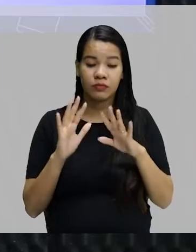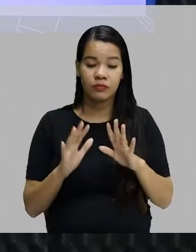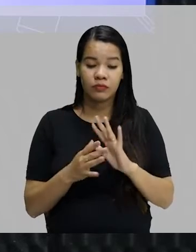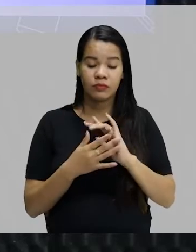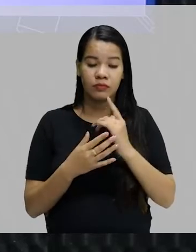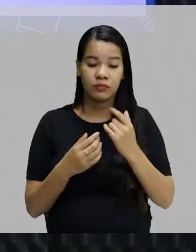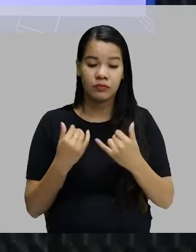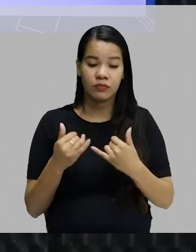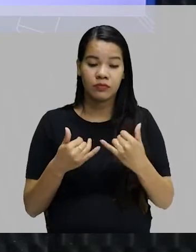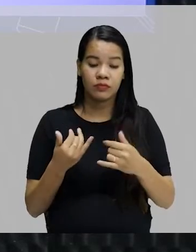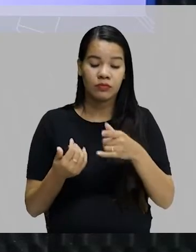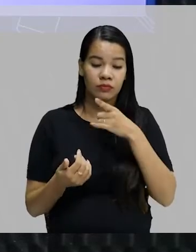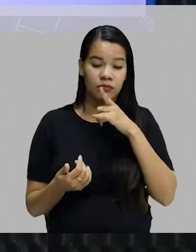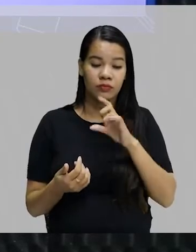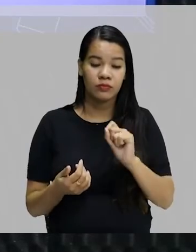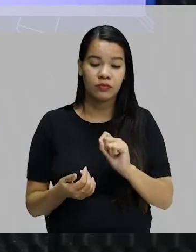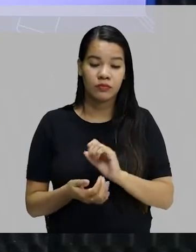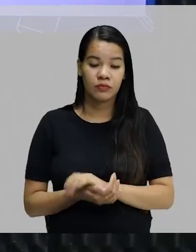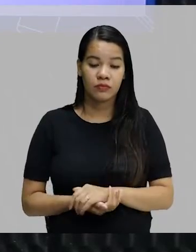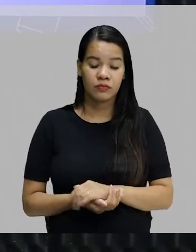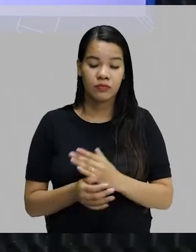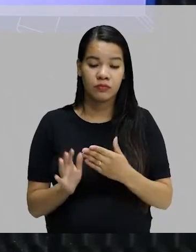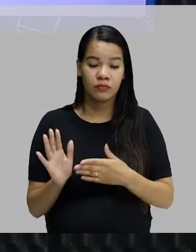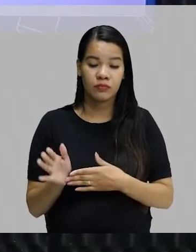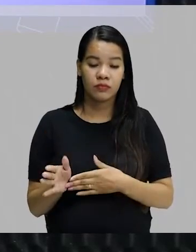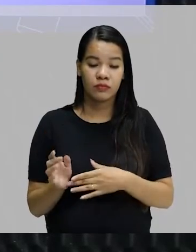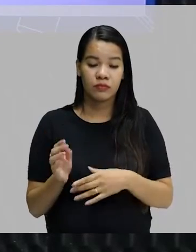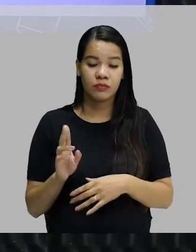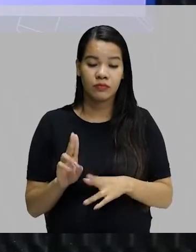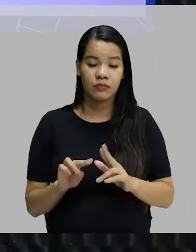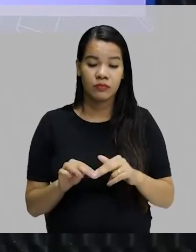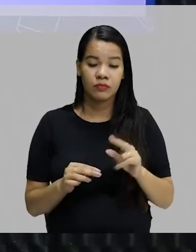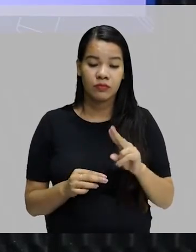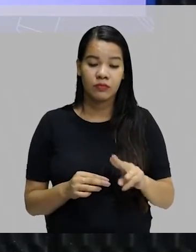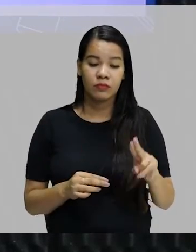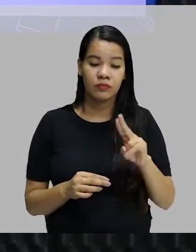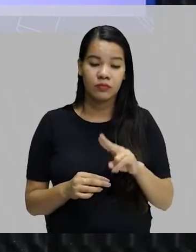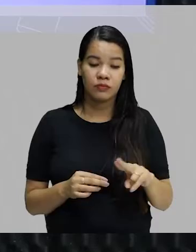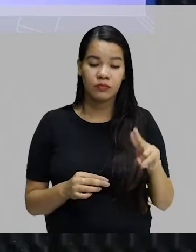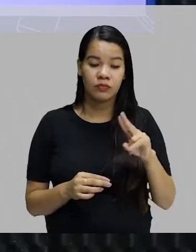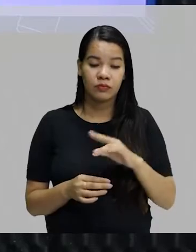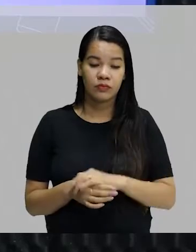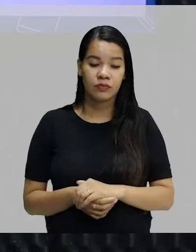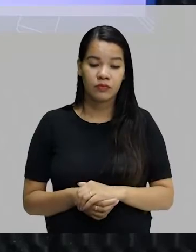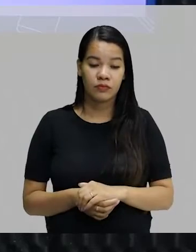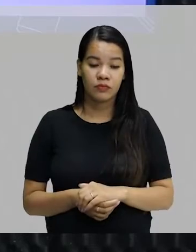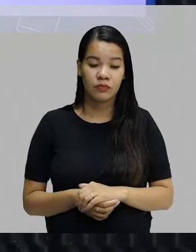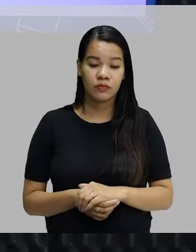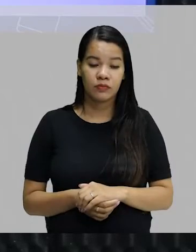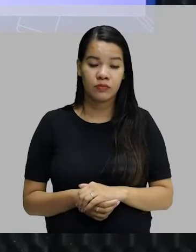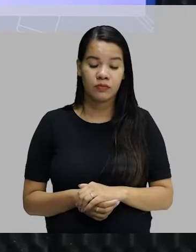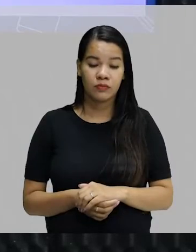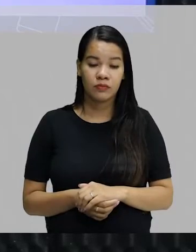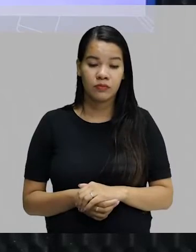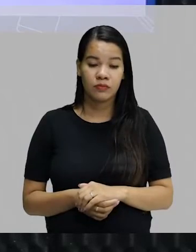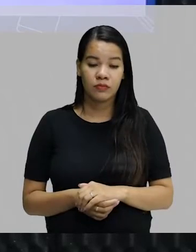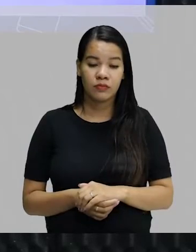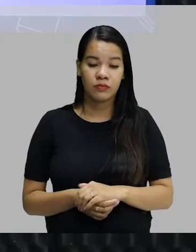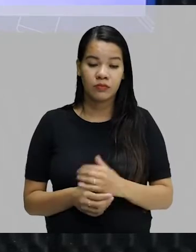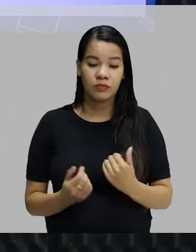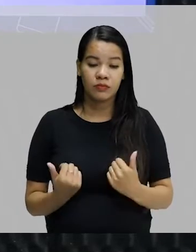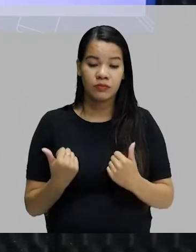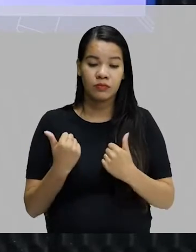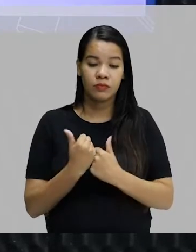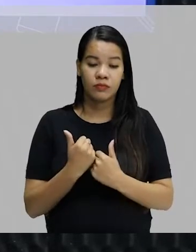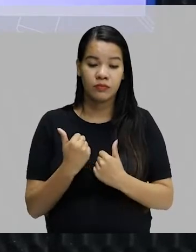de linguagem como um jogo, estabelecido pelo uso, ali aquela